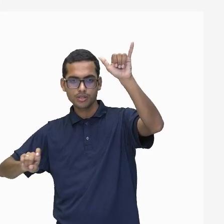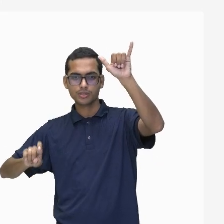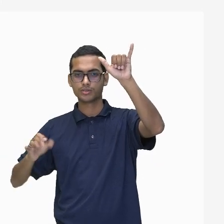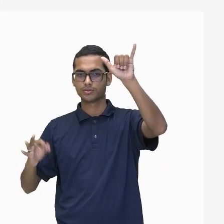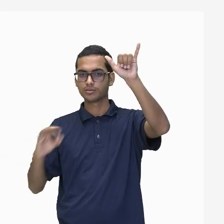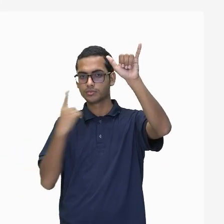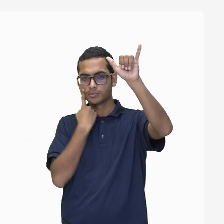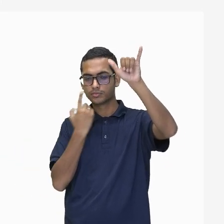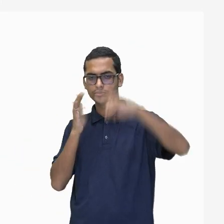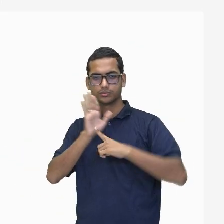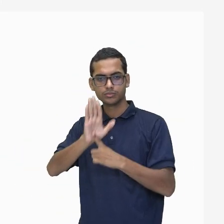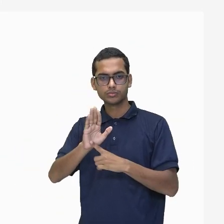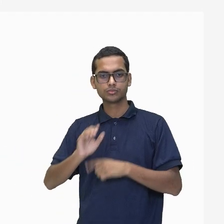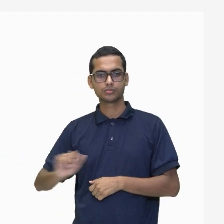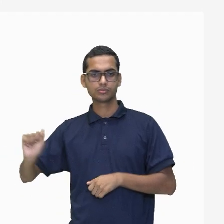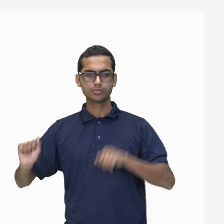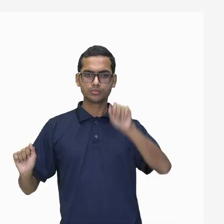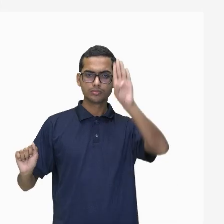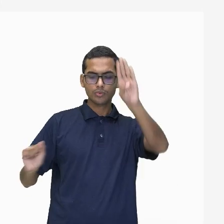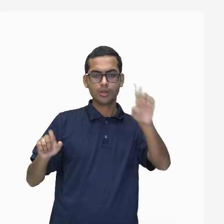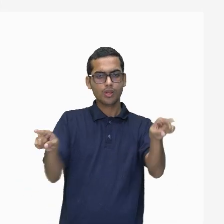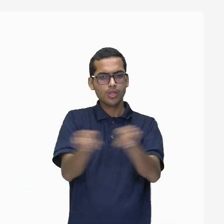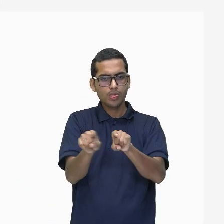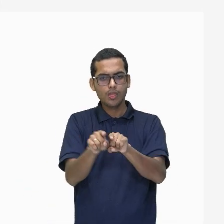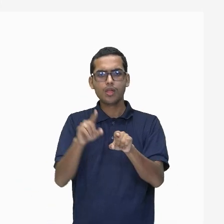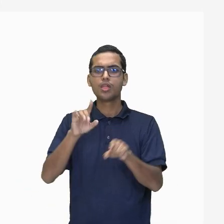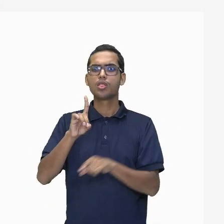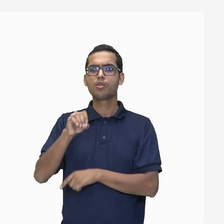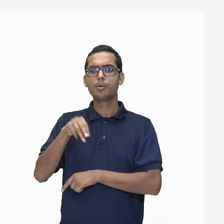a gente traça a reta. O domínio são